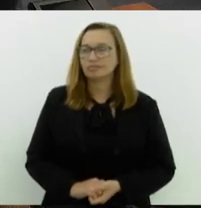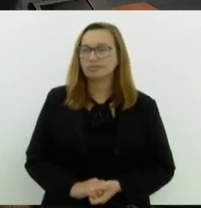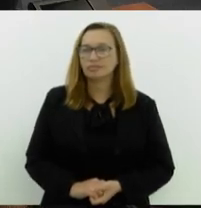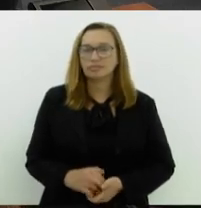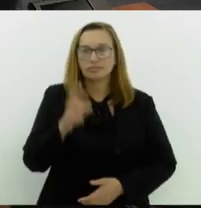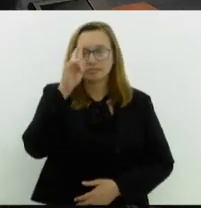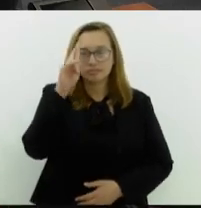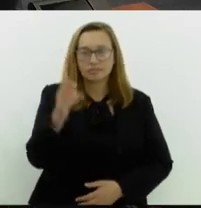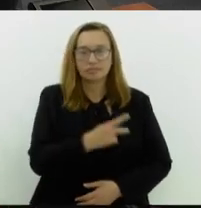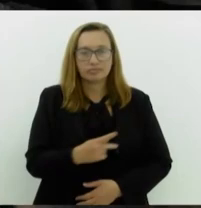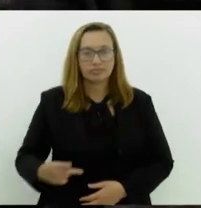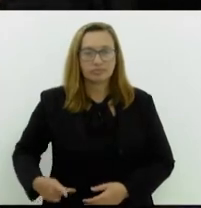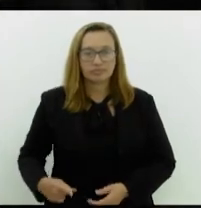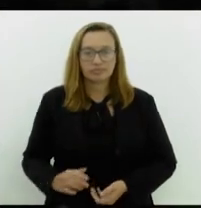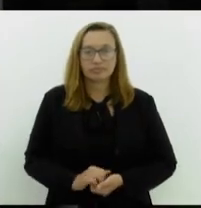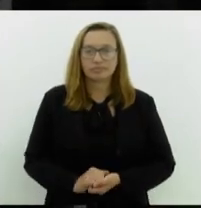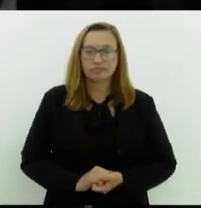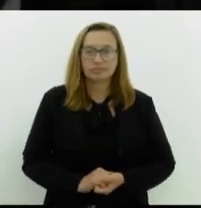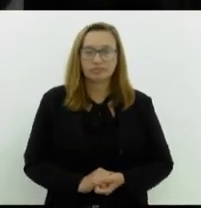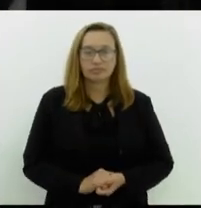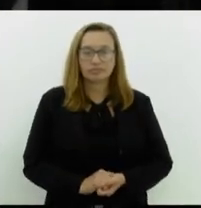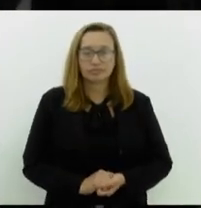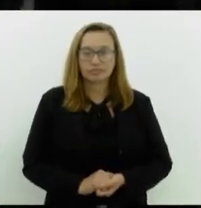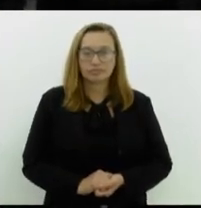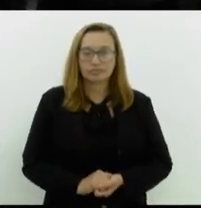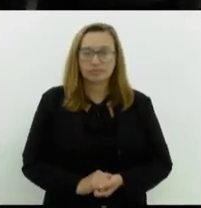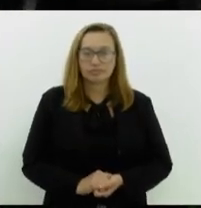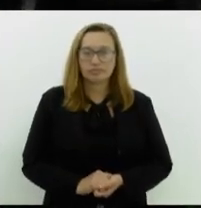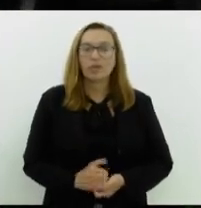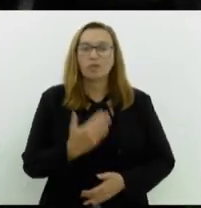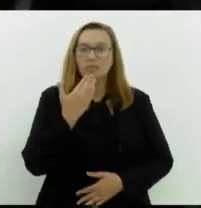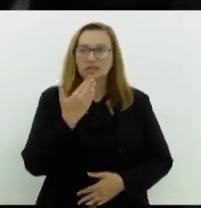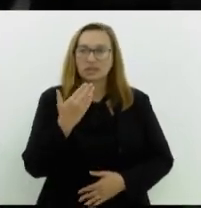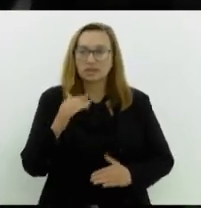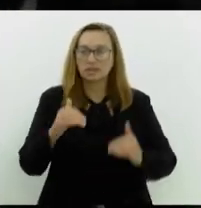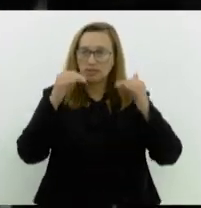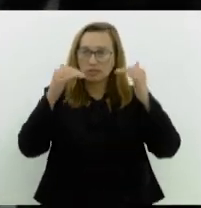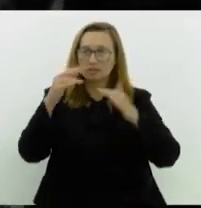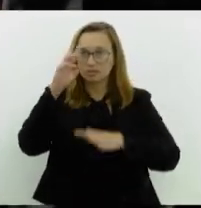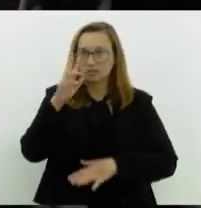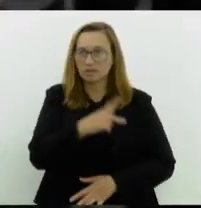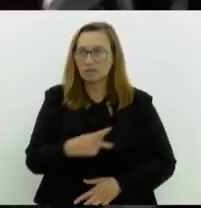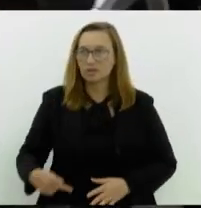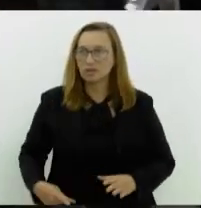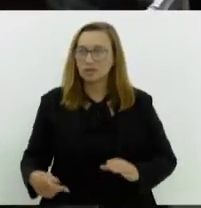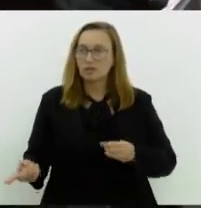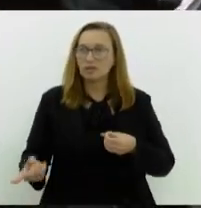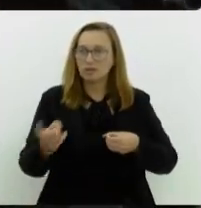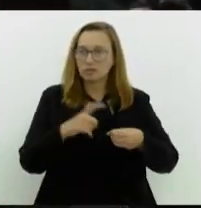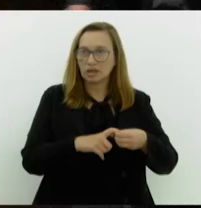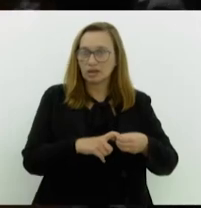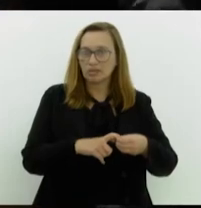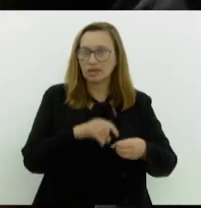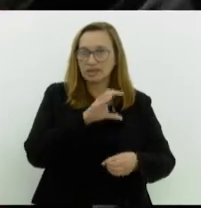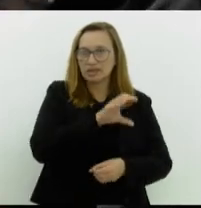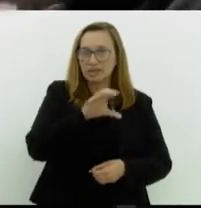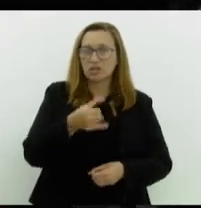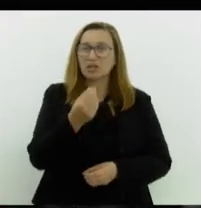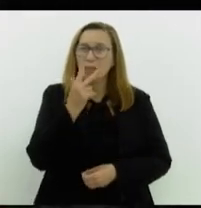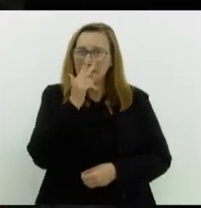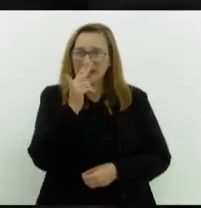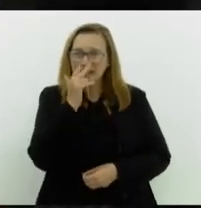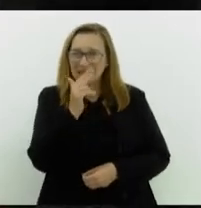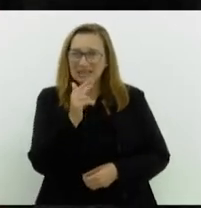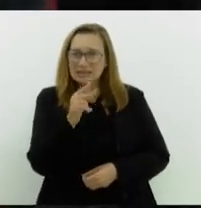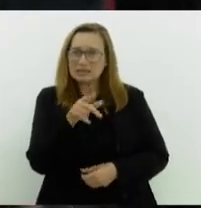Senhora presidente, vou pedir a Vossa Excelência para remeter para a CCJ, porque parece que há